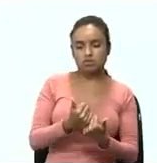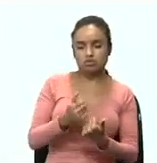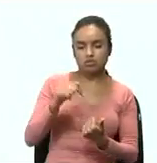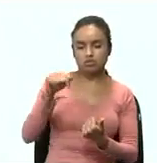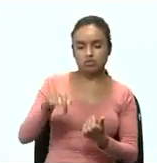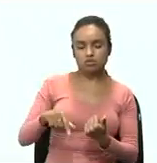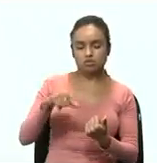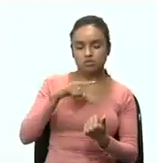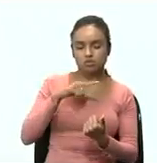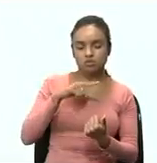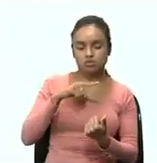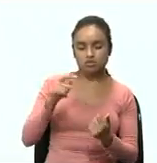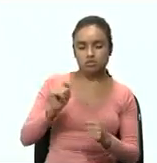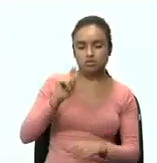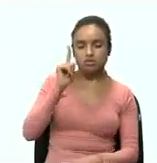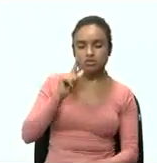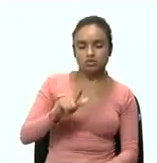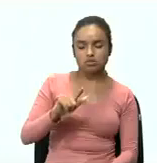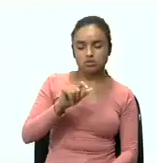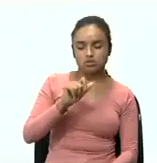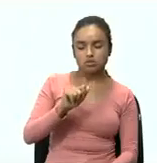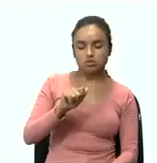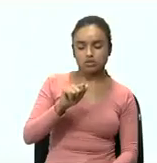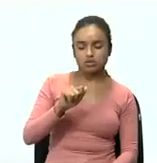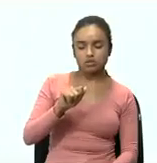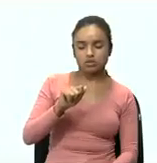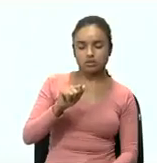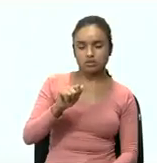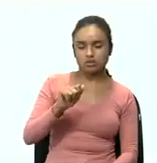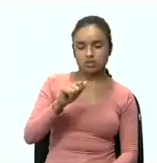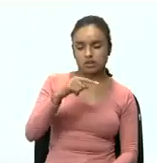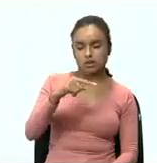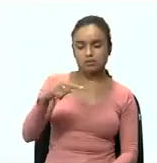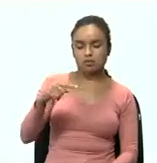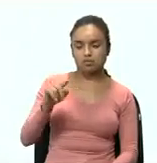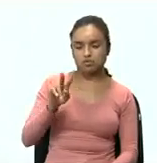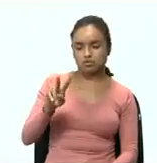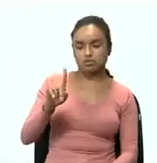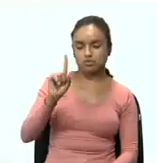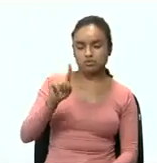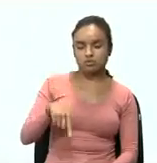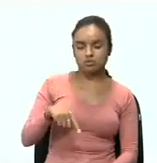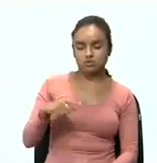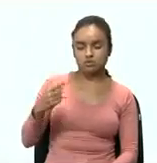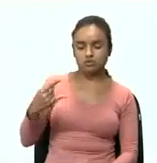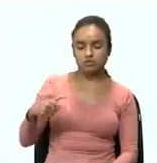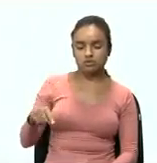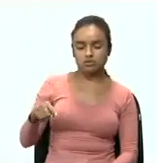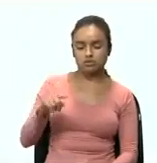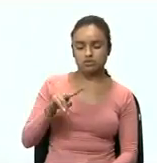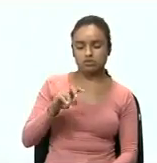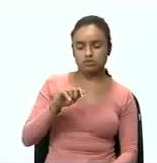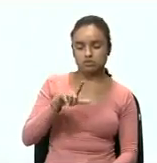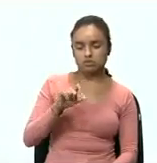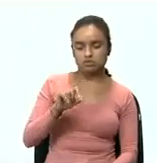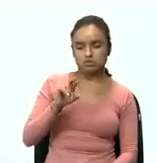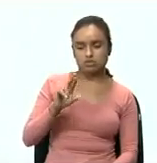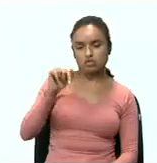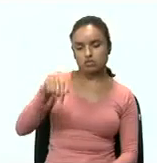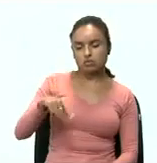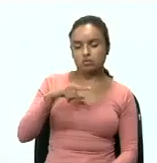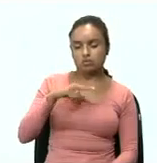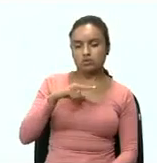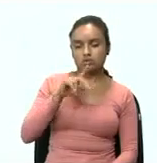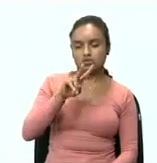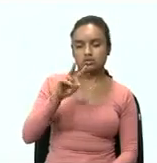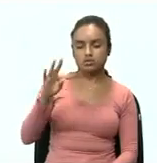u elevado a menos 2, eu já vou pôr o último valor, que é 2t mais 1. Então, eu vou